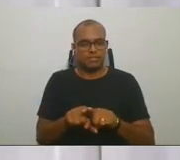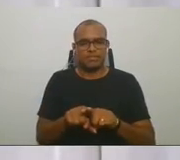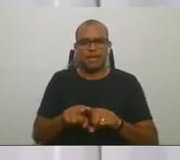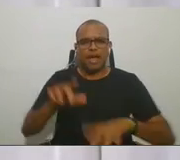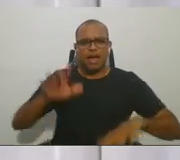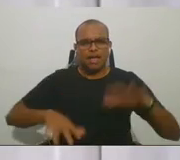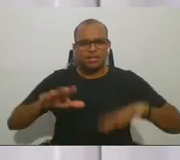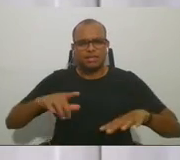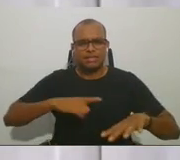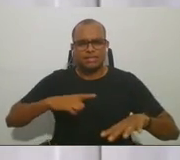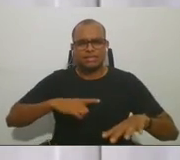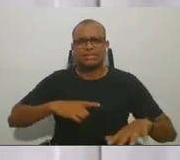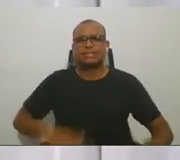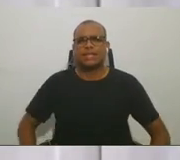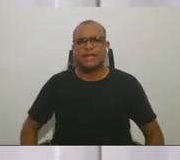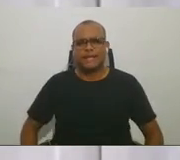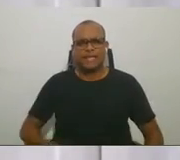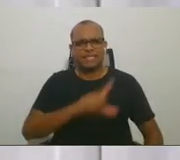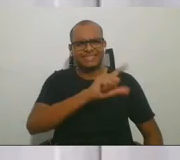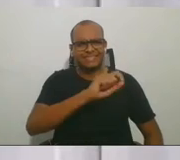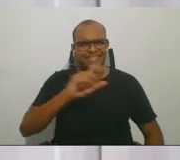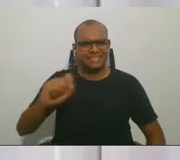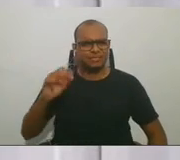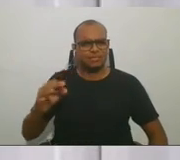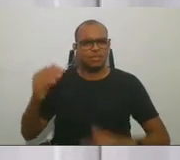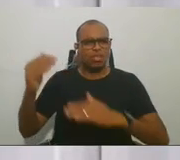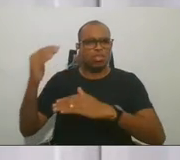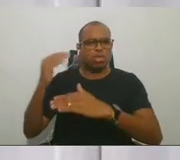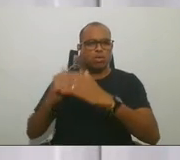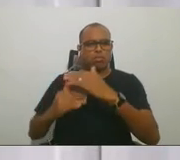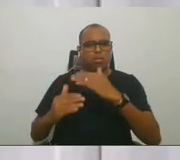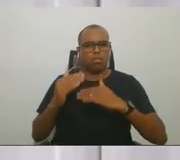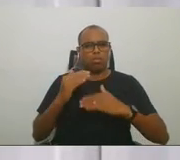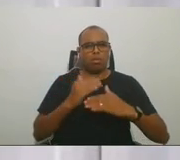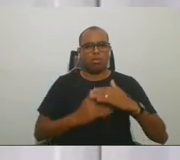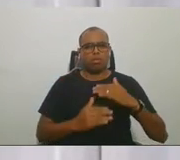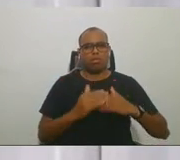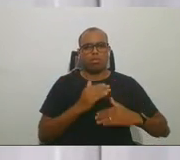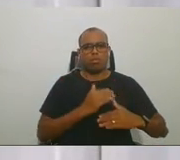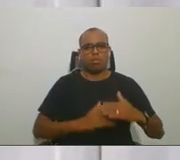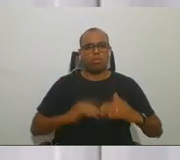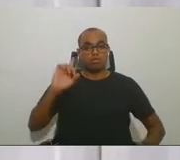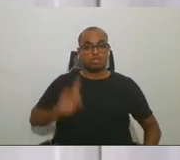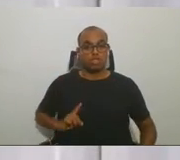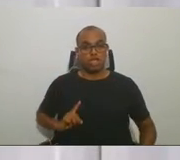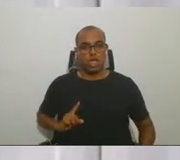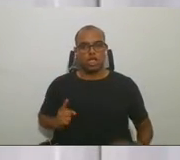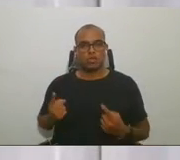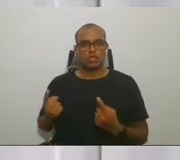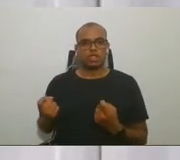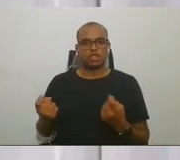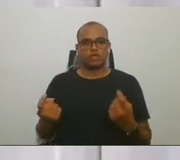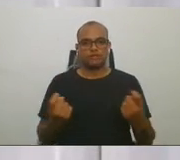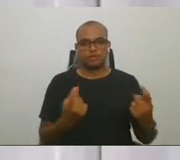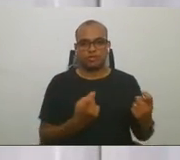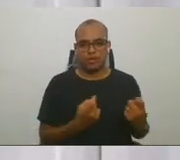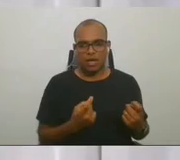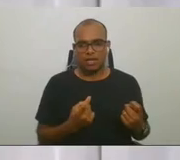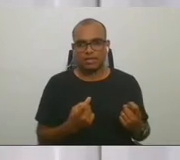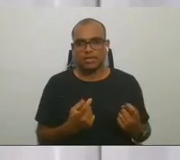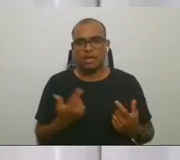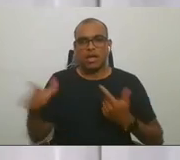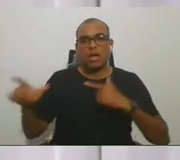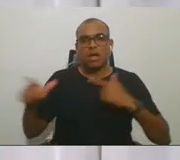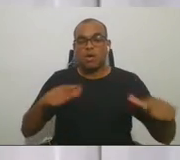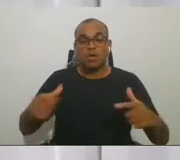sido absolutamente regressivo em termos de direitos individuais. Tem outras cuencas latino-americanas